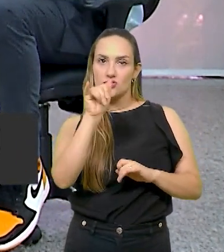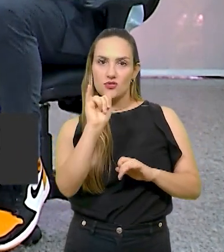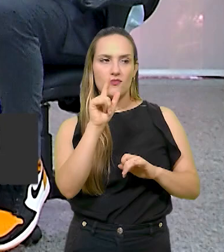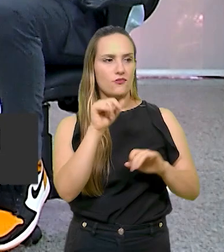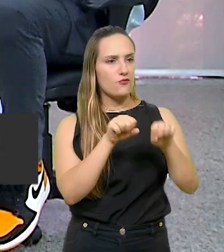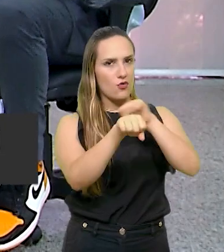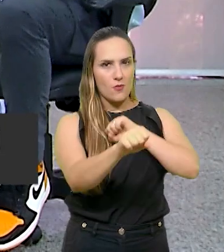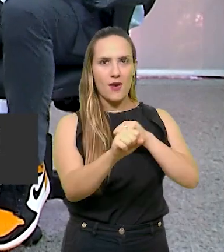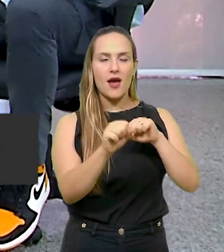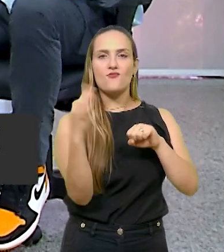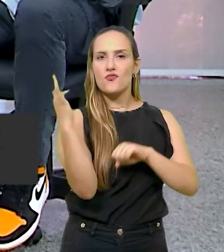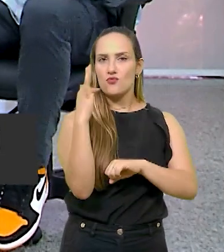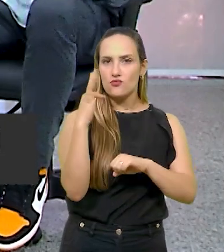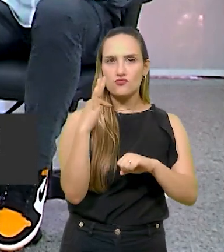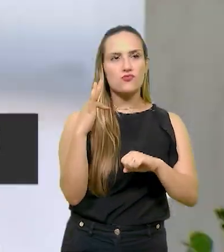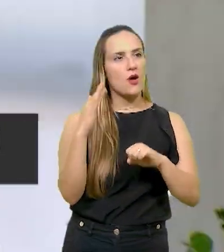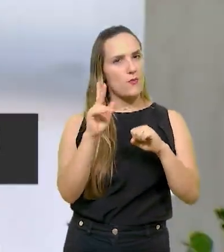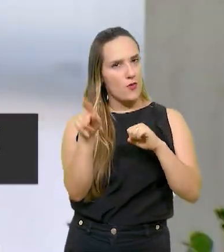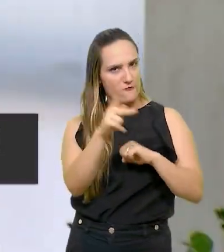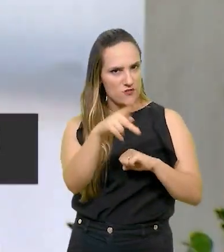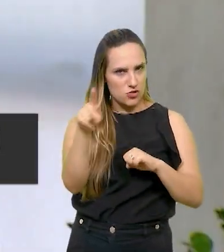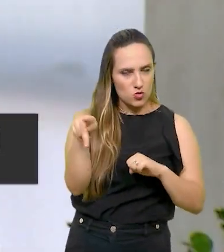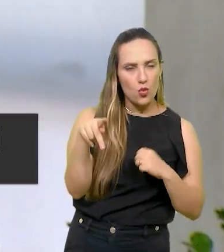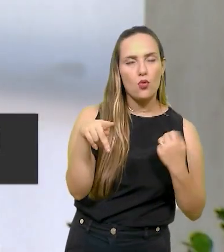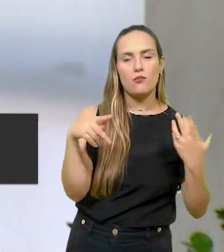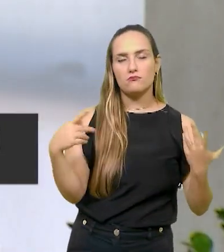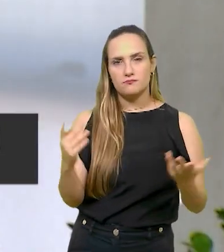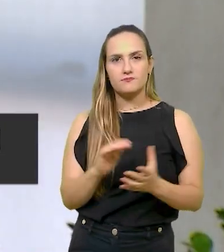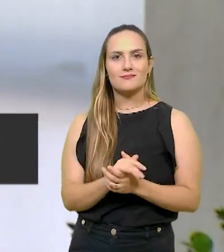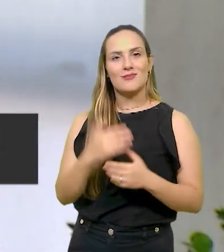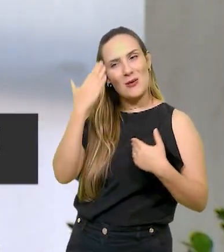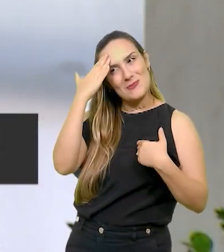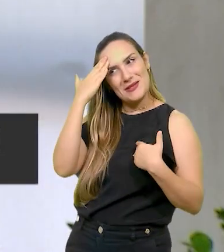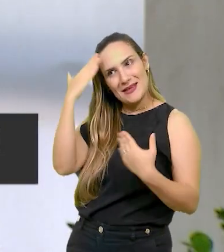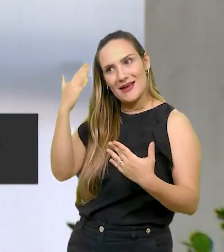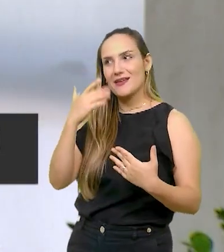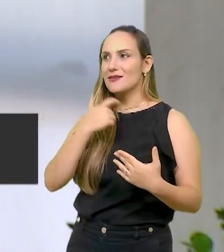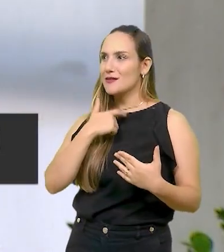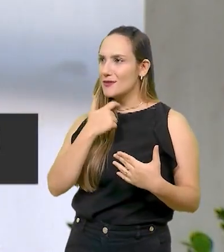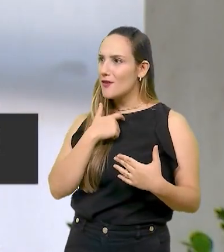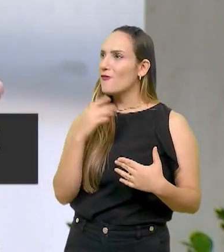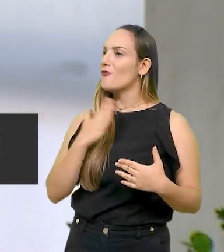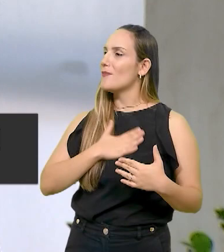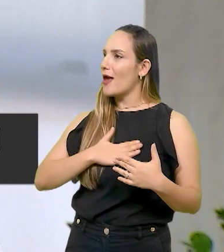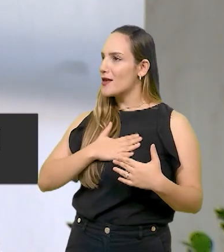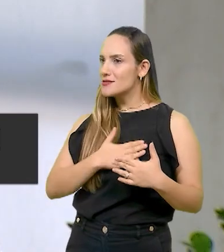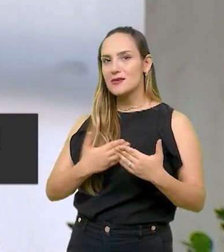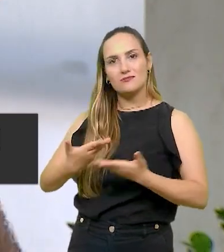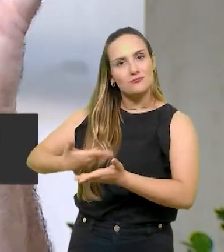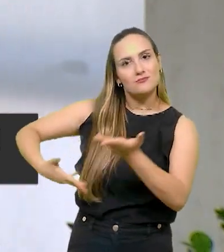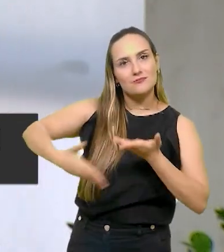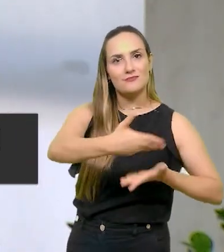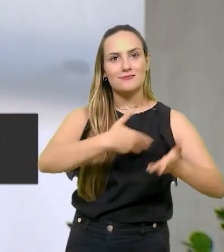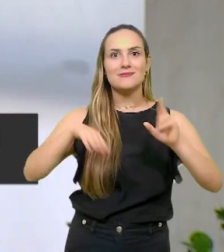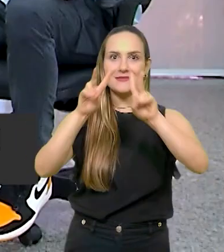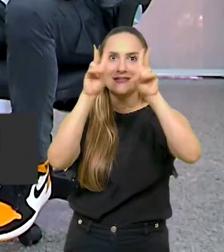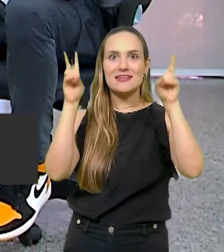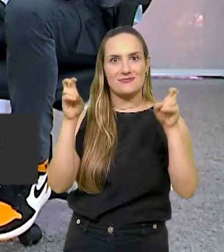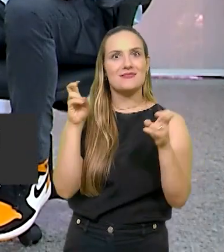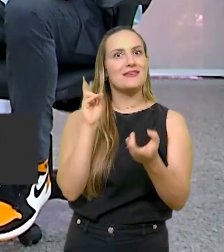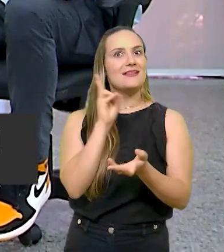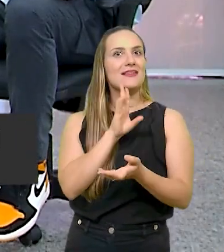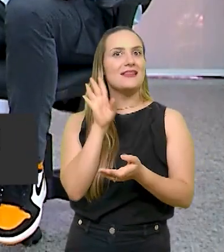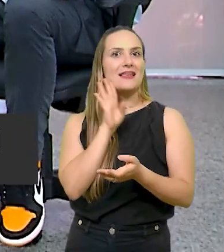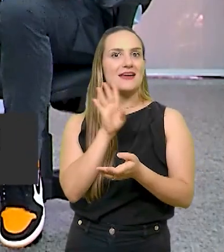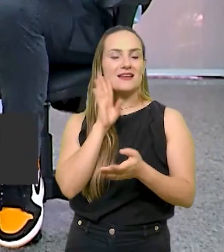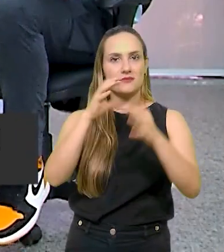negócios digitais. Seja bem-vindo, professor. Muito obrigado, é um prazer estar aqui com vocês, trocando essa ideia hoje sobre esse tema que aquece a nossa mente aí com as